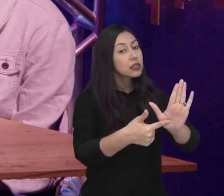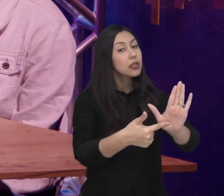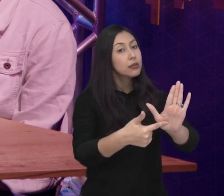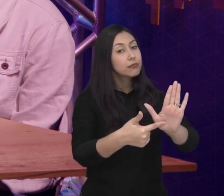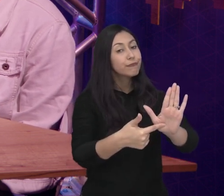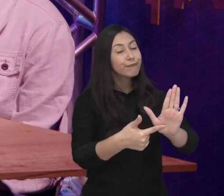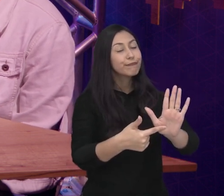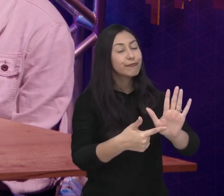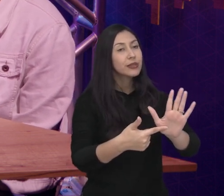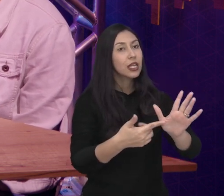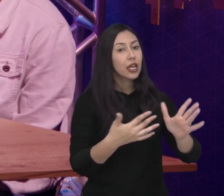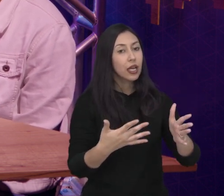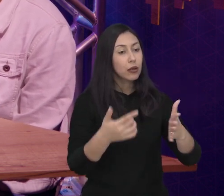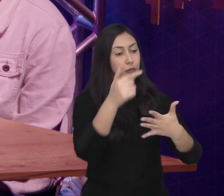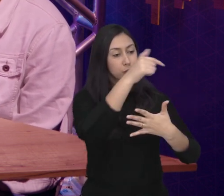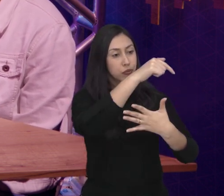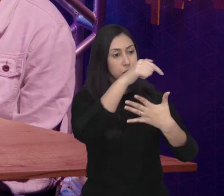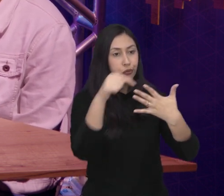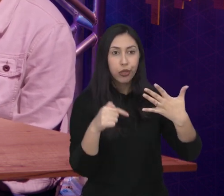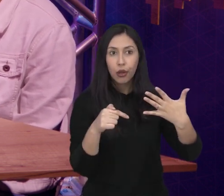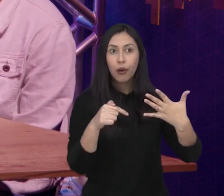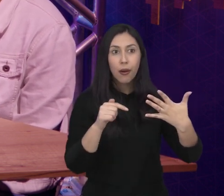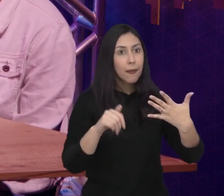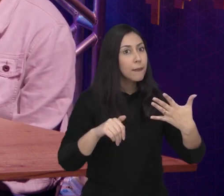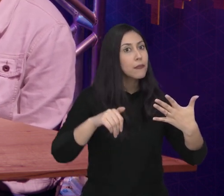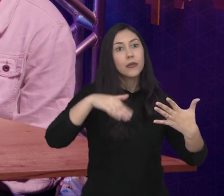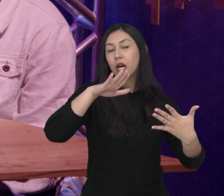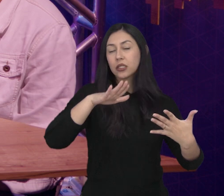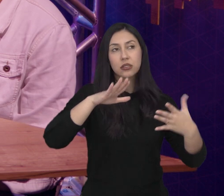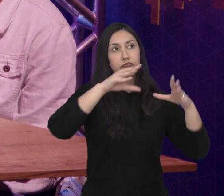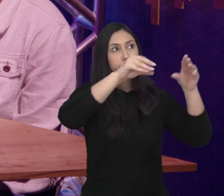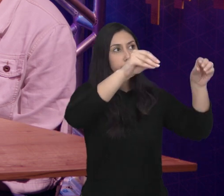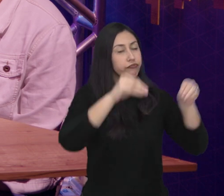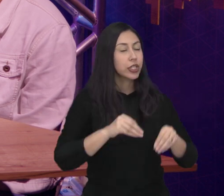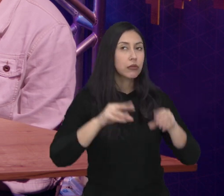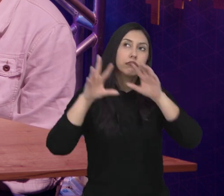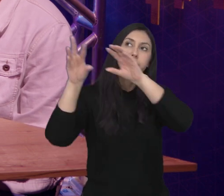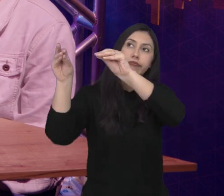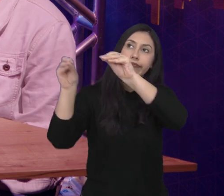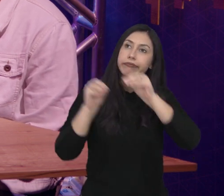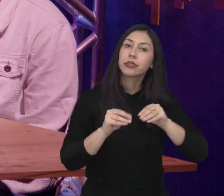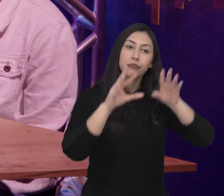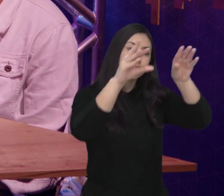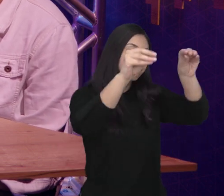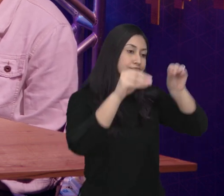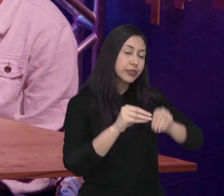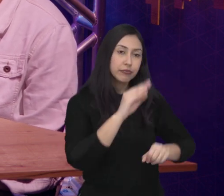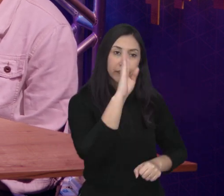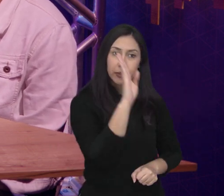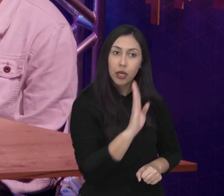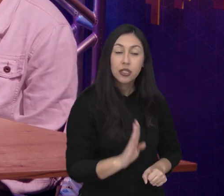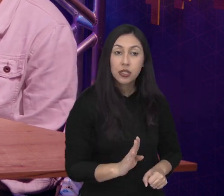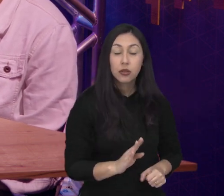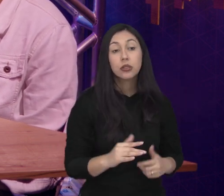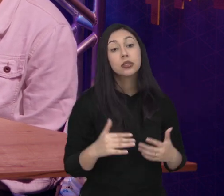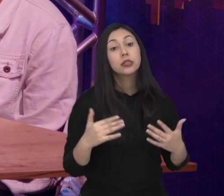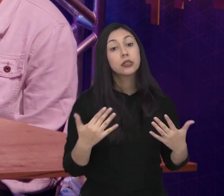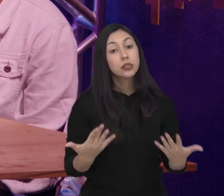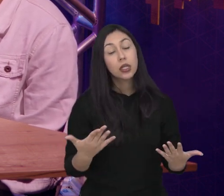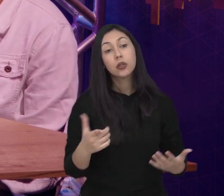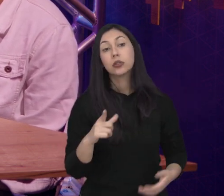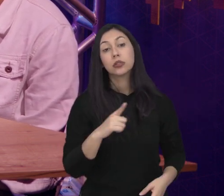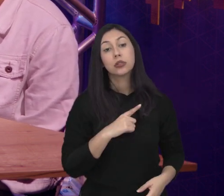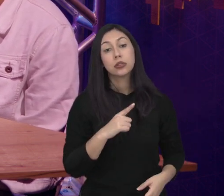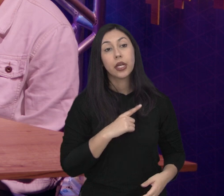registrou, então, realmente, né, esse aumento desses povos, né, desses países vindo para cá. E daí a gente vai ter,